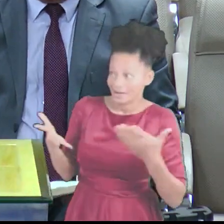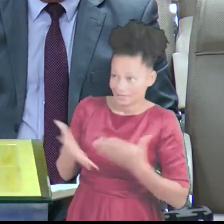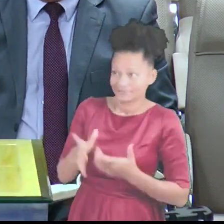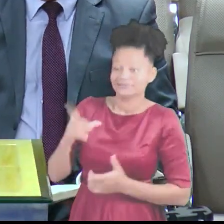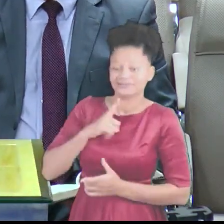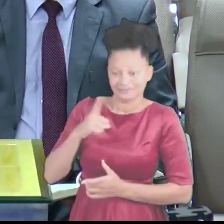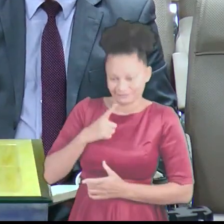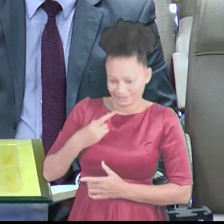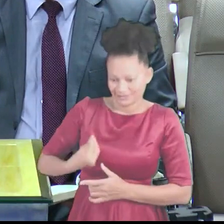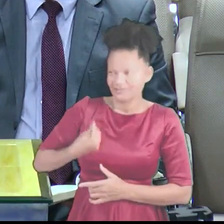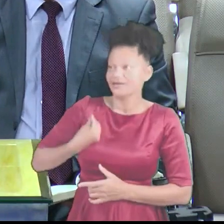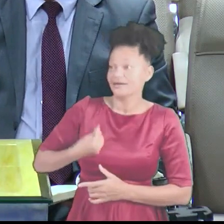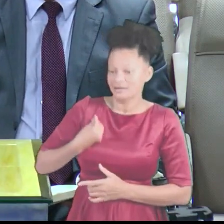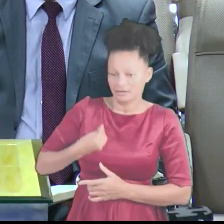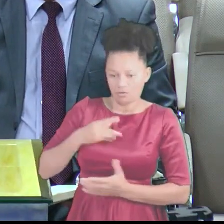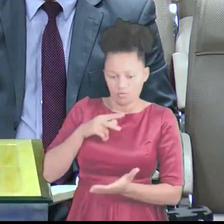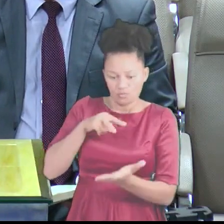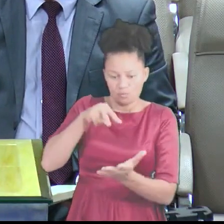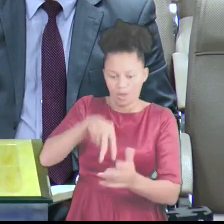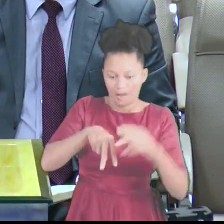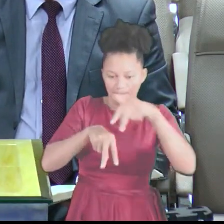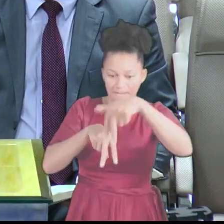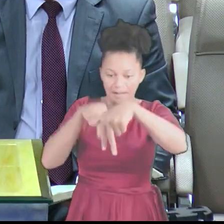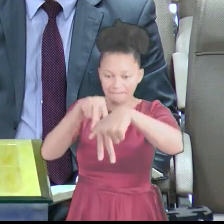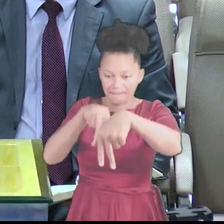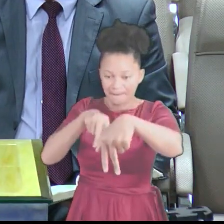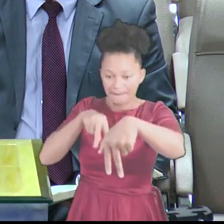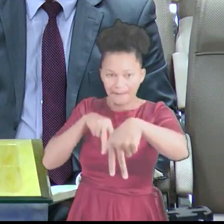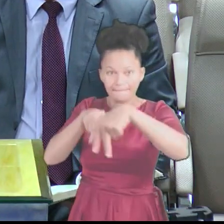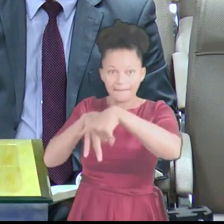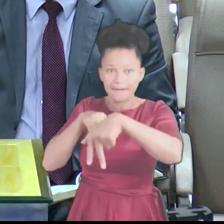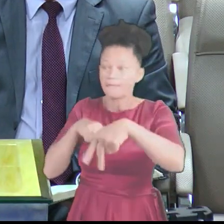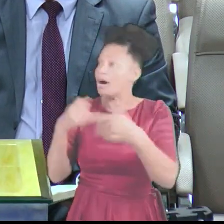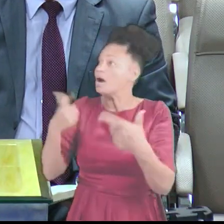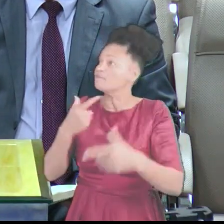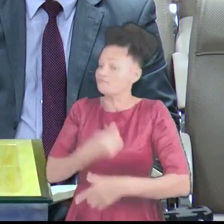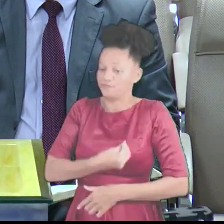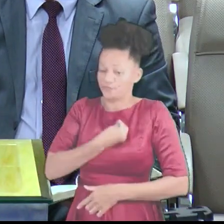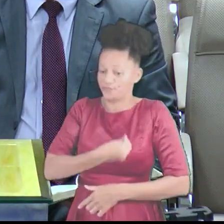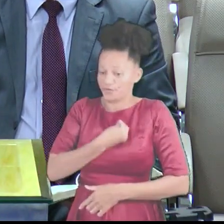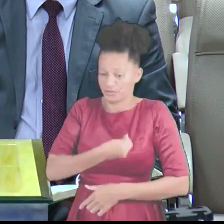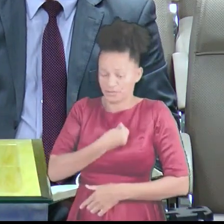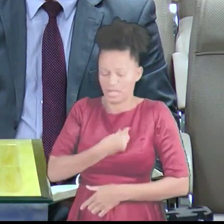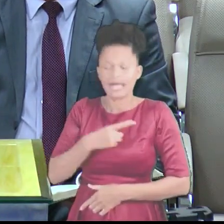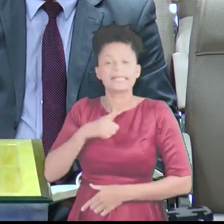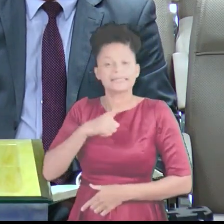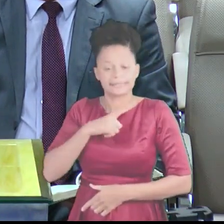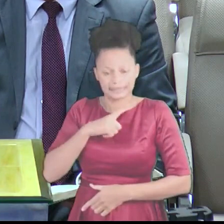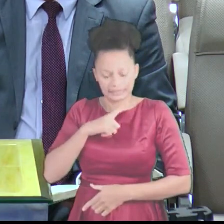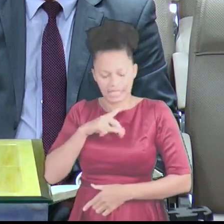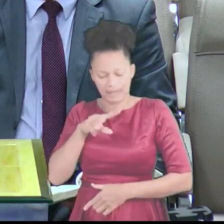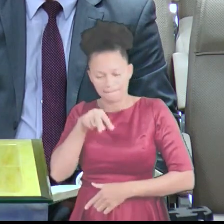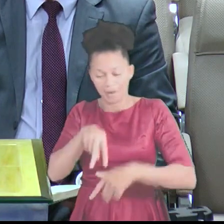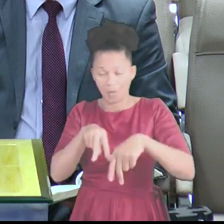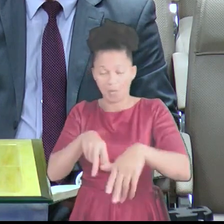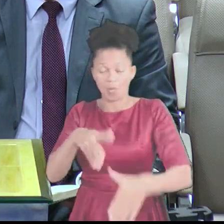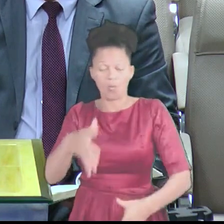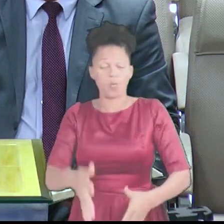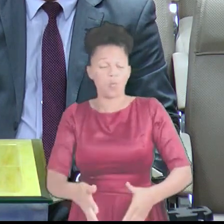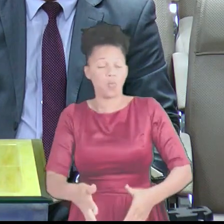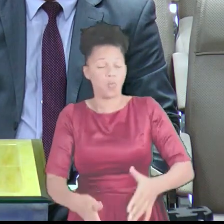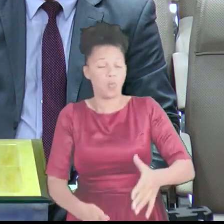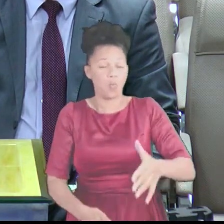tem gente, porém sem vida. Tem gente, mas morta.